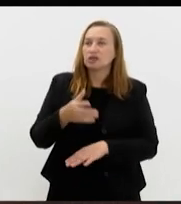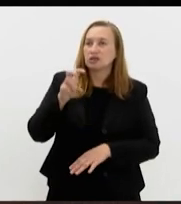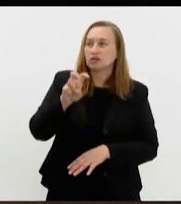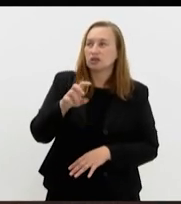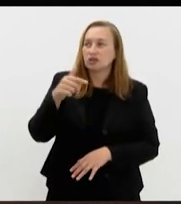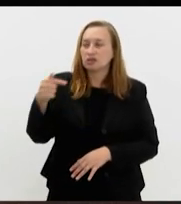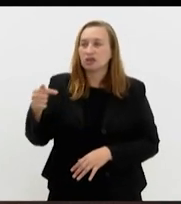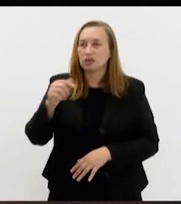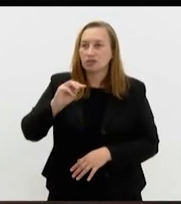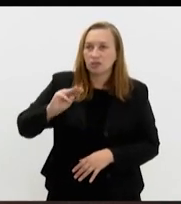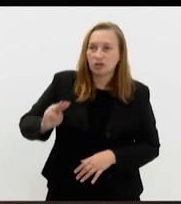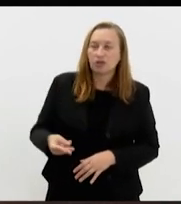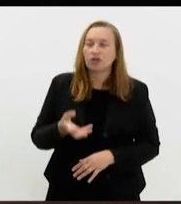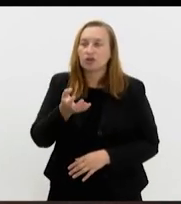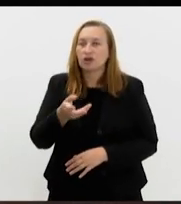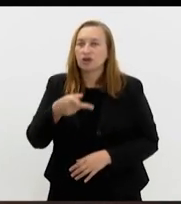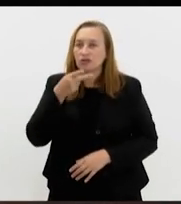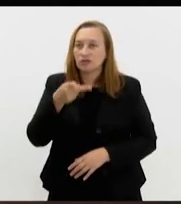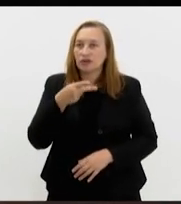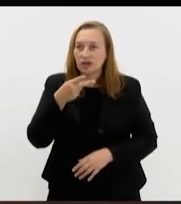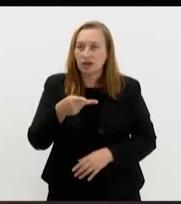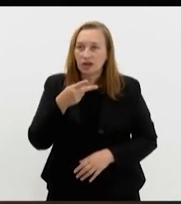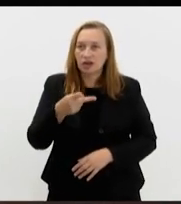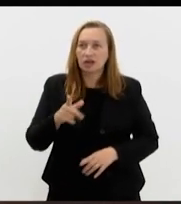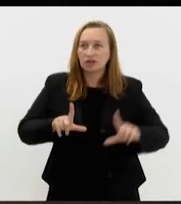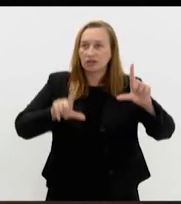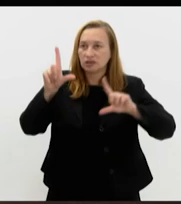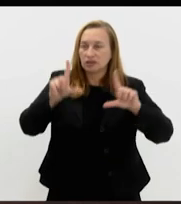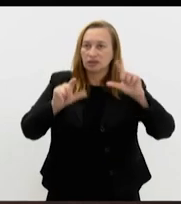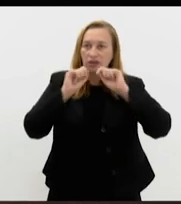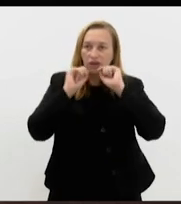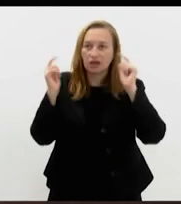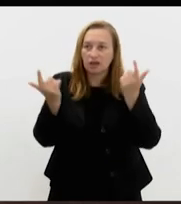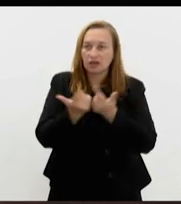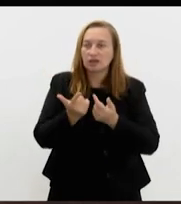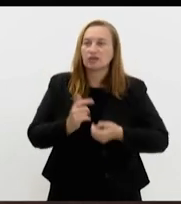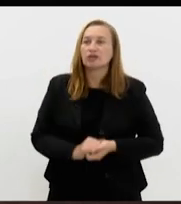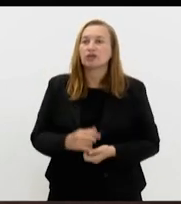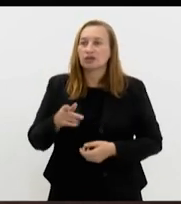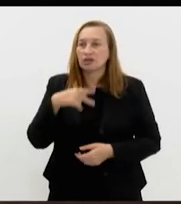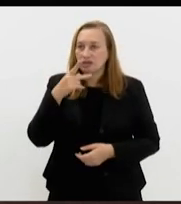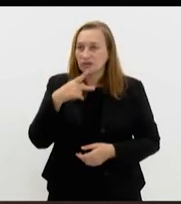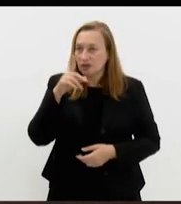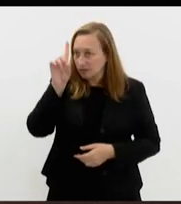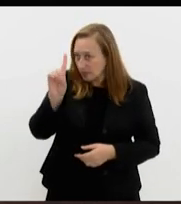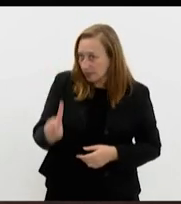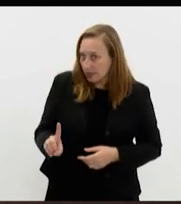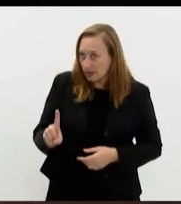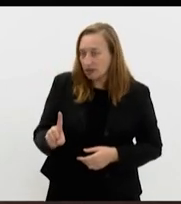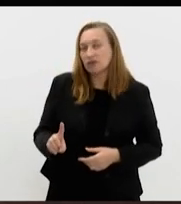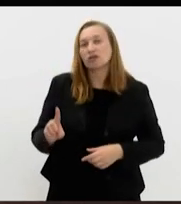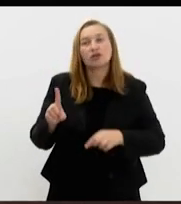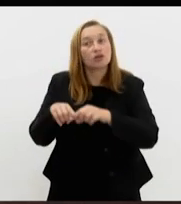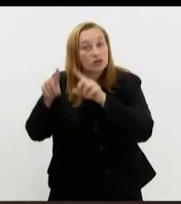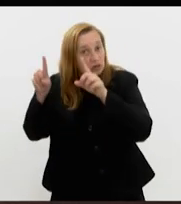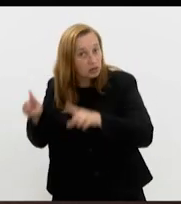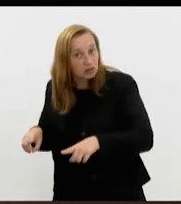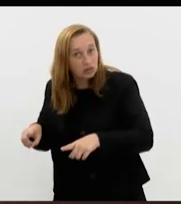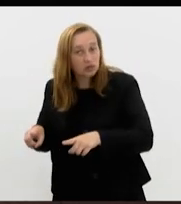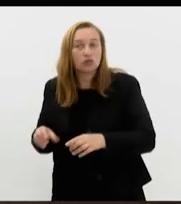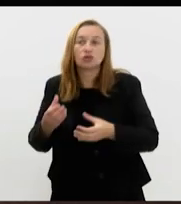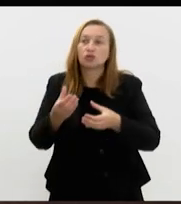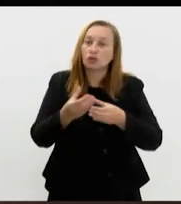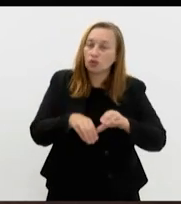quero falar para aqueles que nos assistem pela TV Alerj, quando a gente fala de direito dos servidores, de